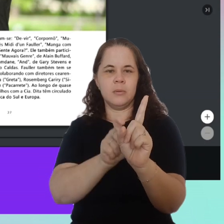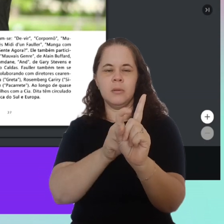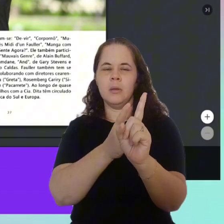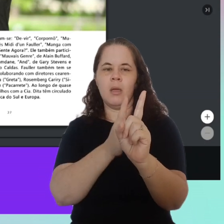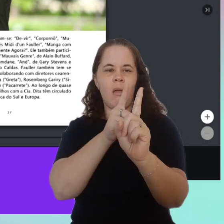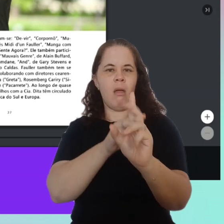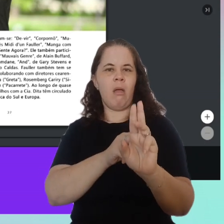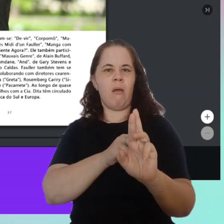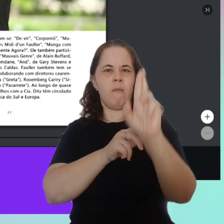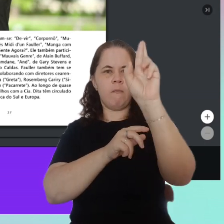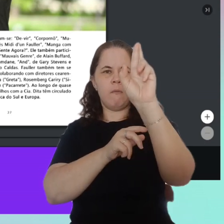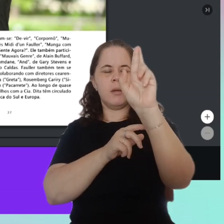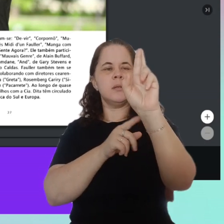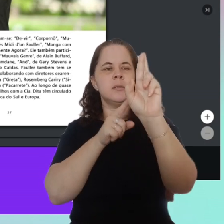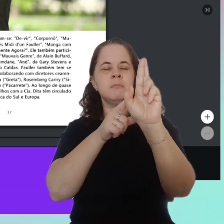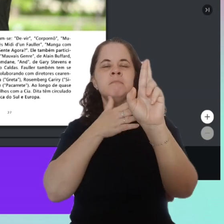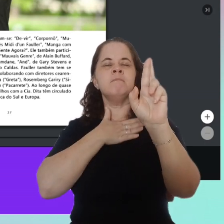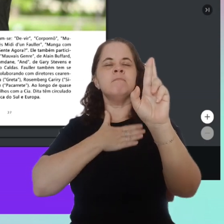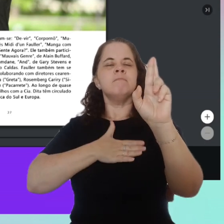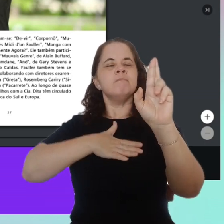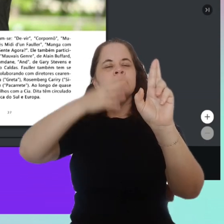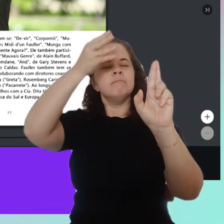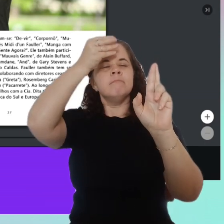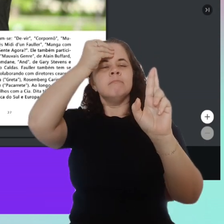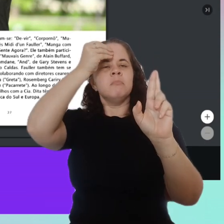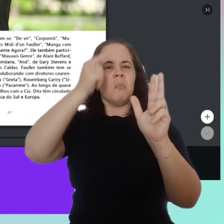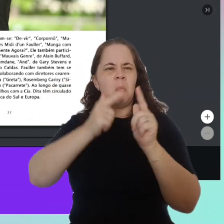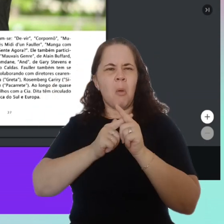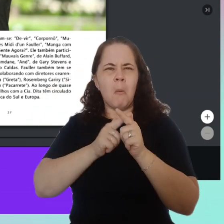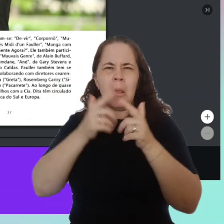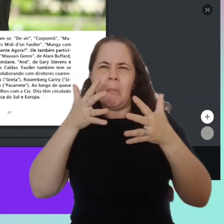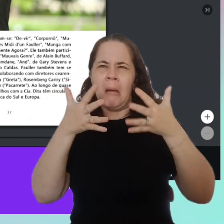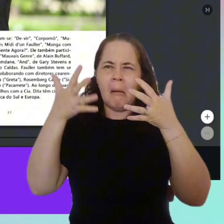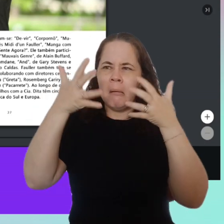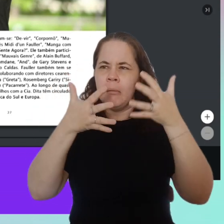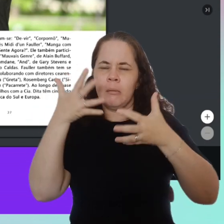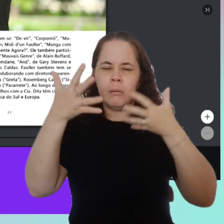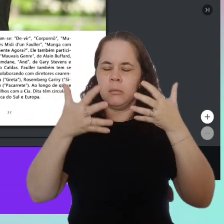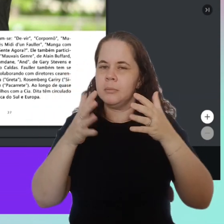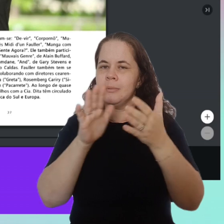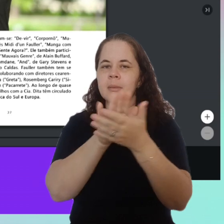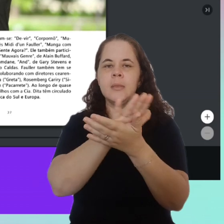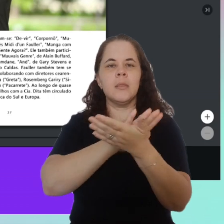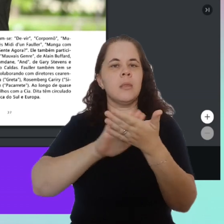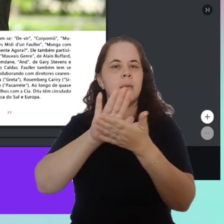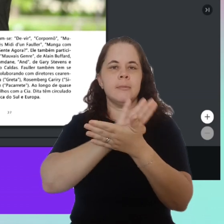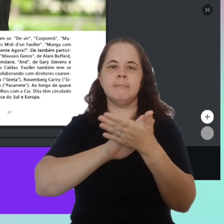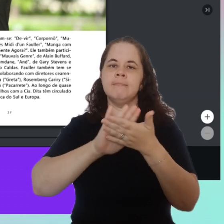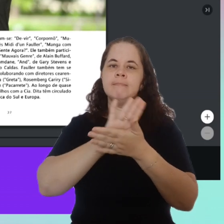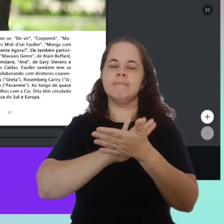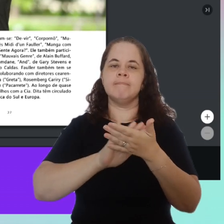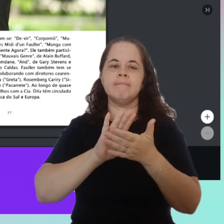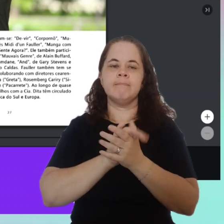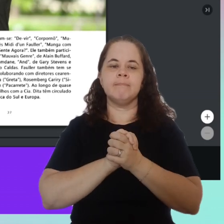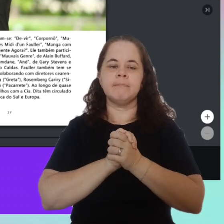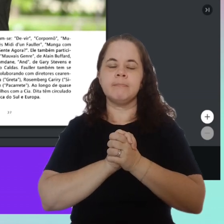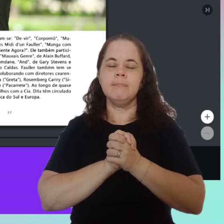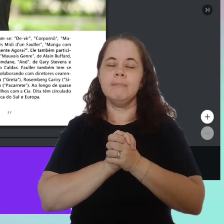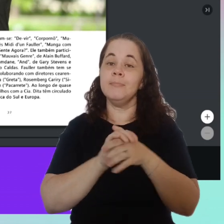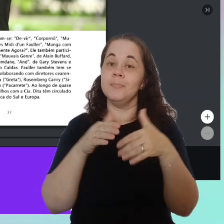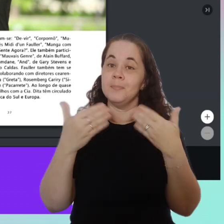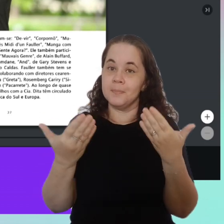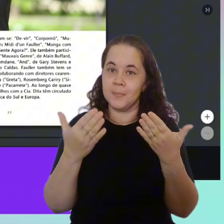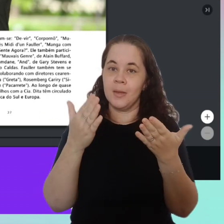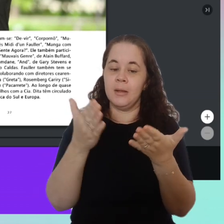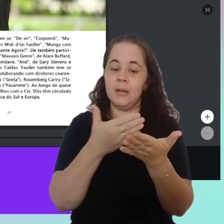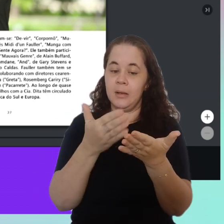tranquilidade de ser quem é, e sem problema nenhum com isso, e ter todas as suas questões muito bem resolvidas. E o livro está aí